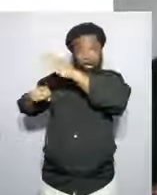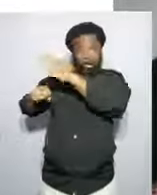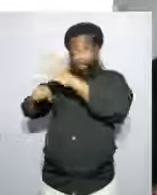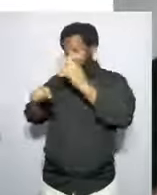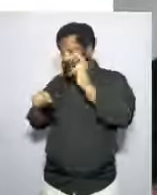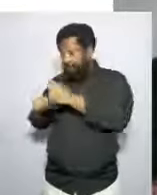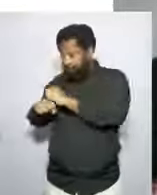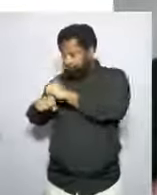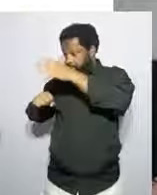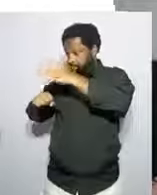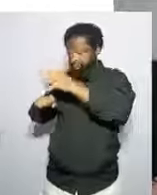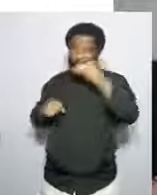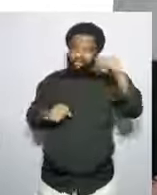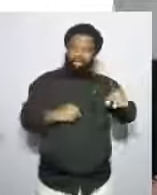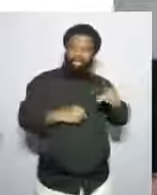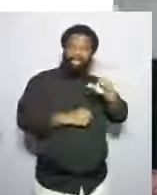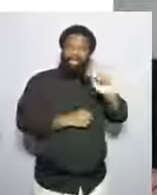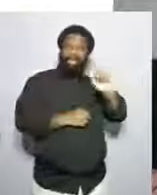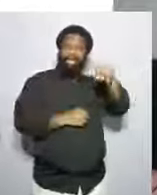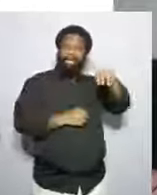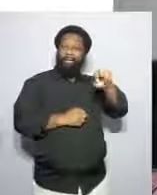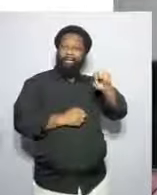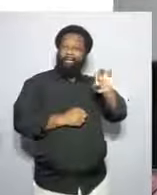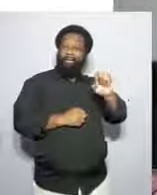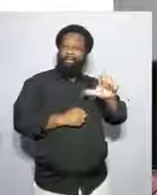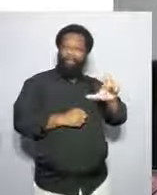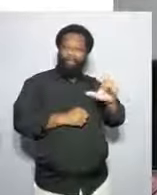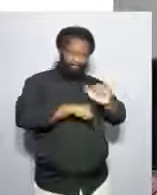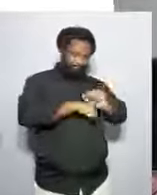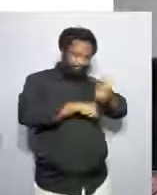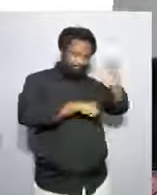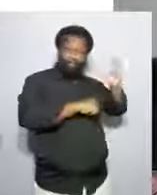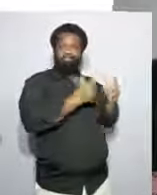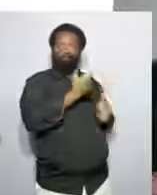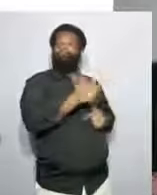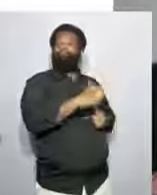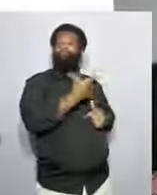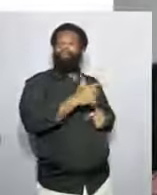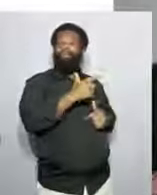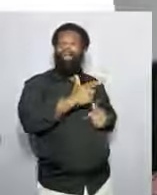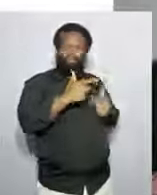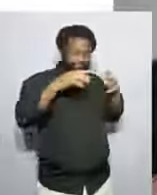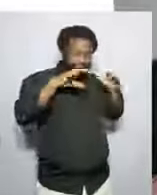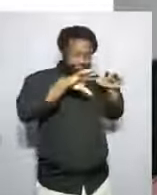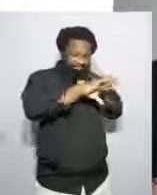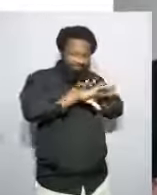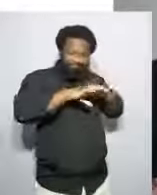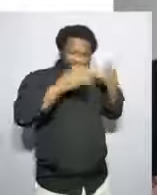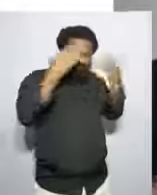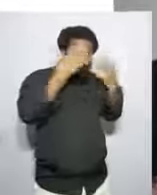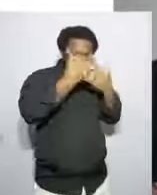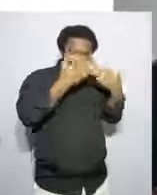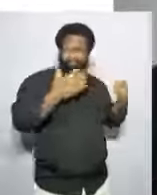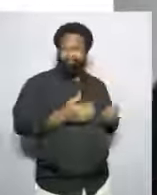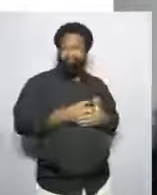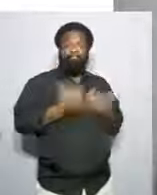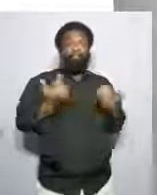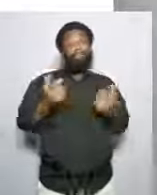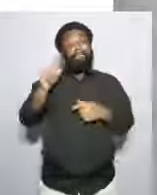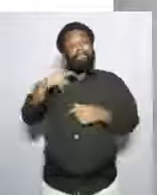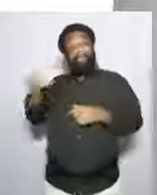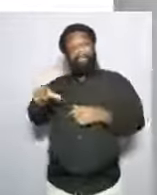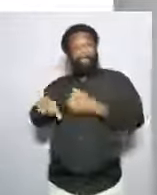tem brilho, então os ametais, a maioria deles é opaca, tudo bem? Se